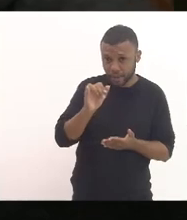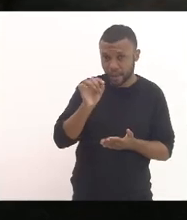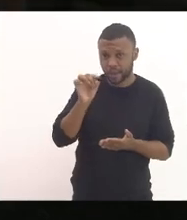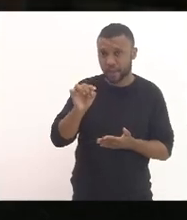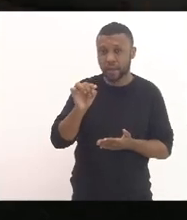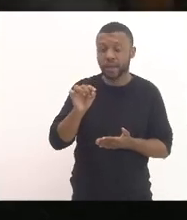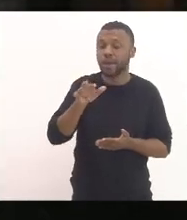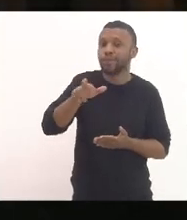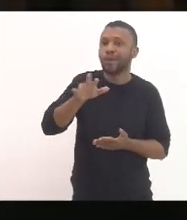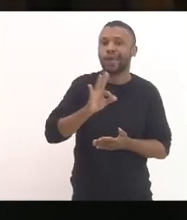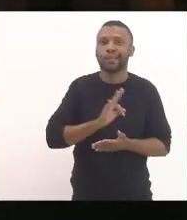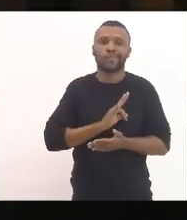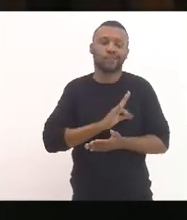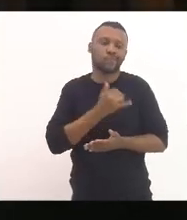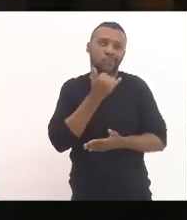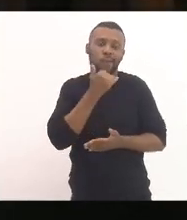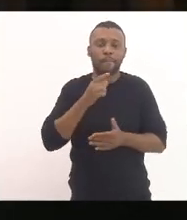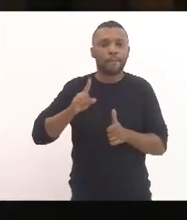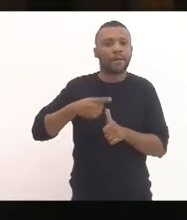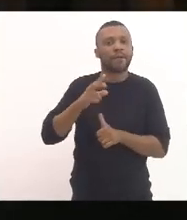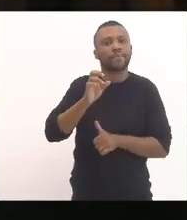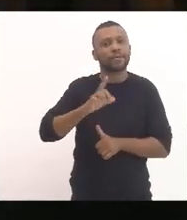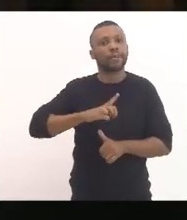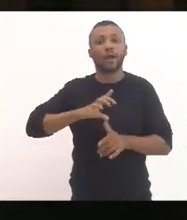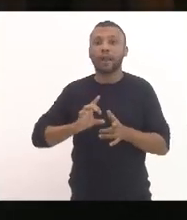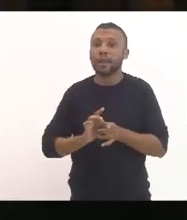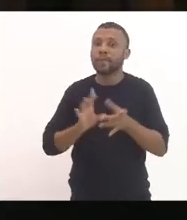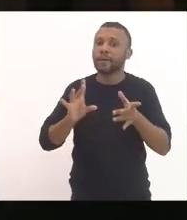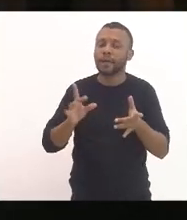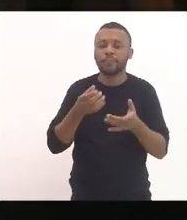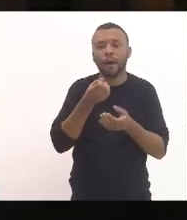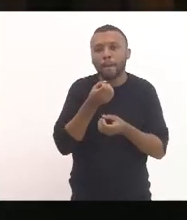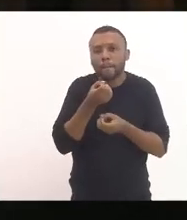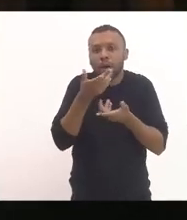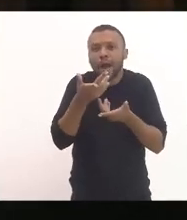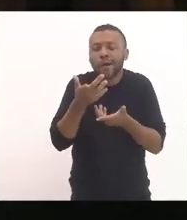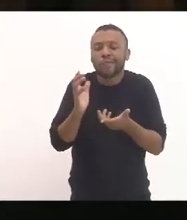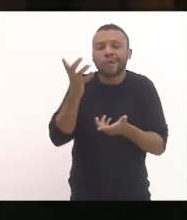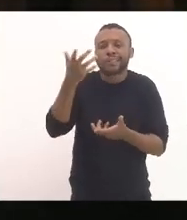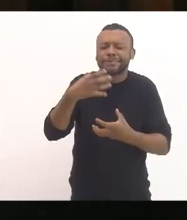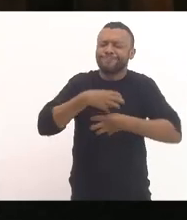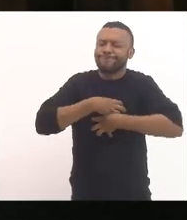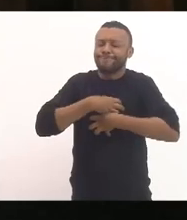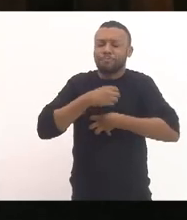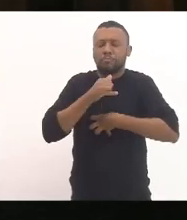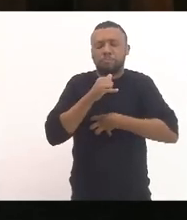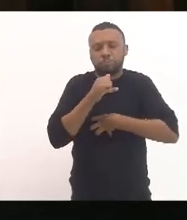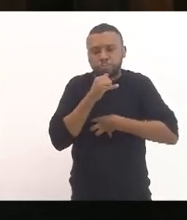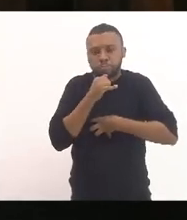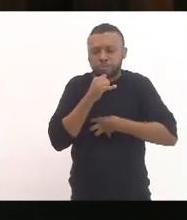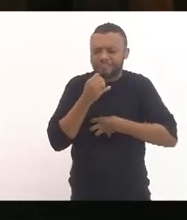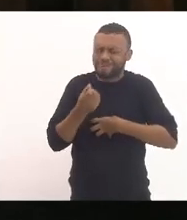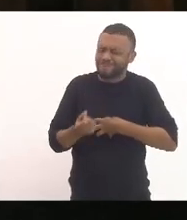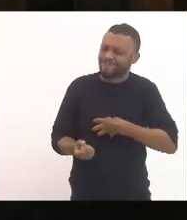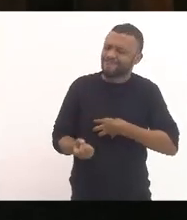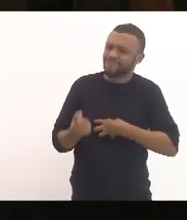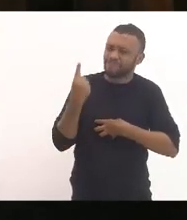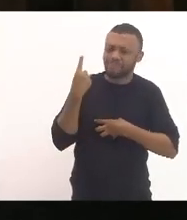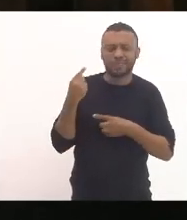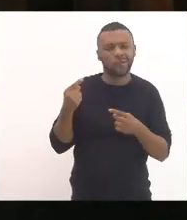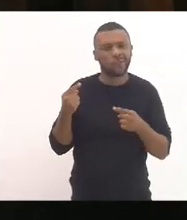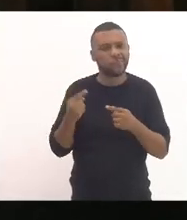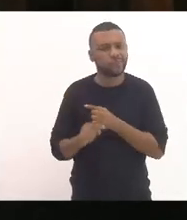primeira vez tem uma liberdade nessa plenária para poder então narrar um fato que me gerou tristeza e muita estranhesa